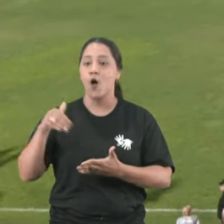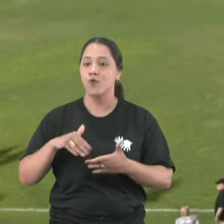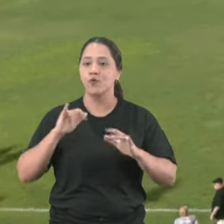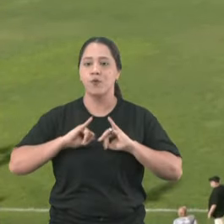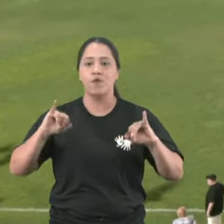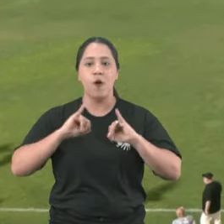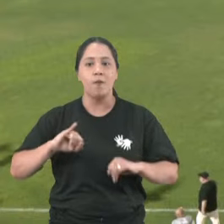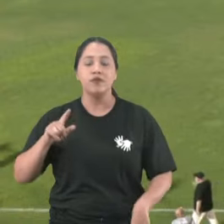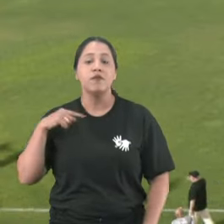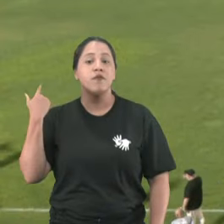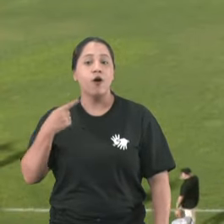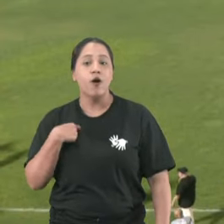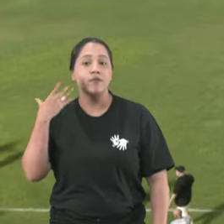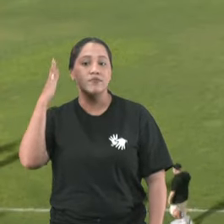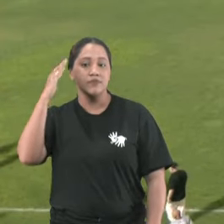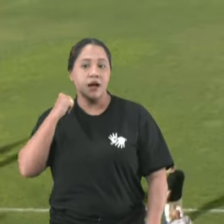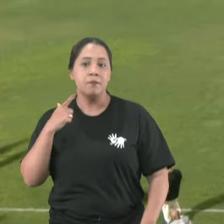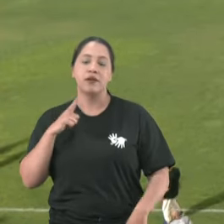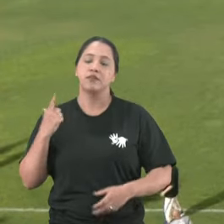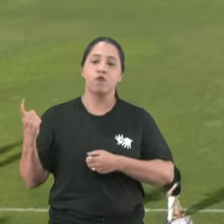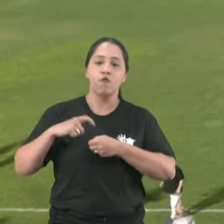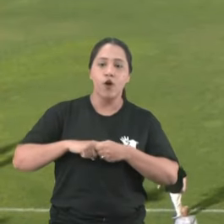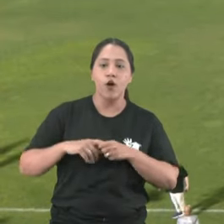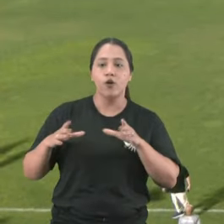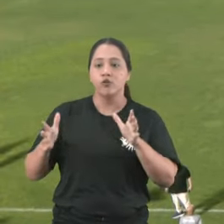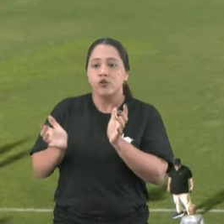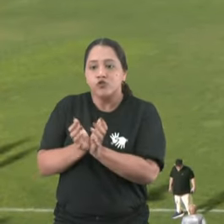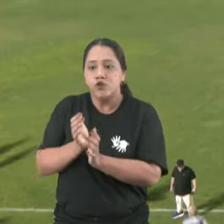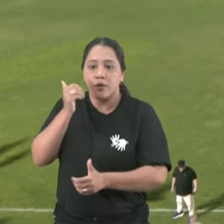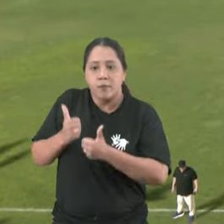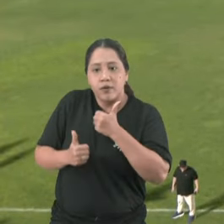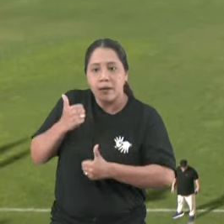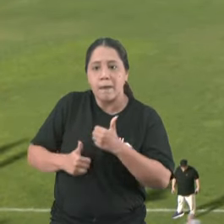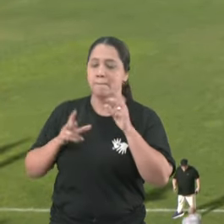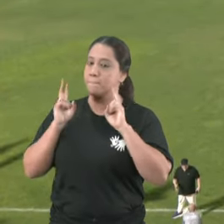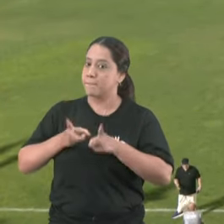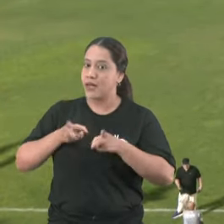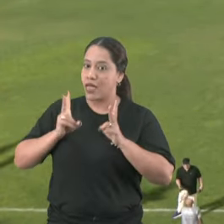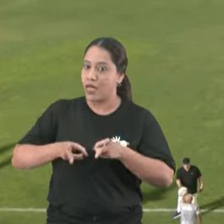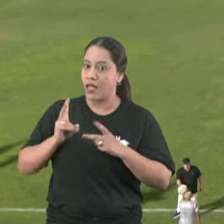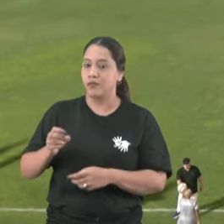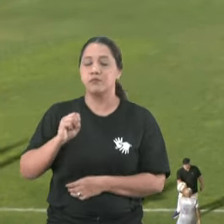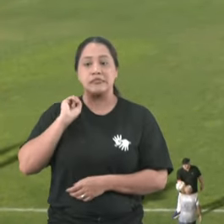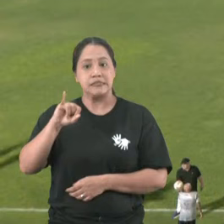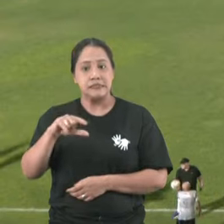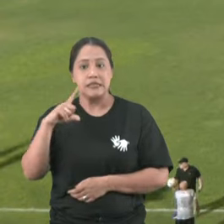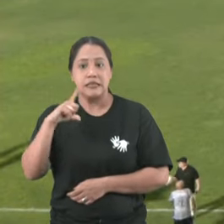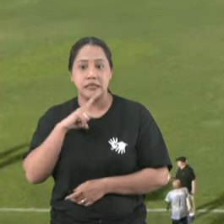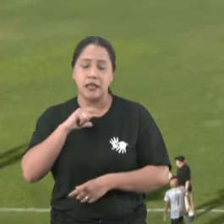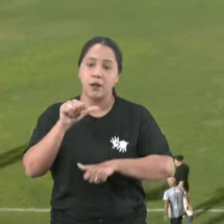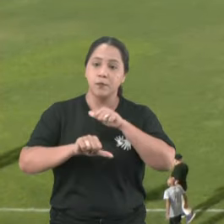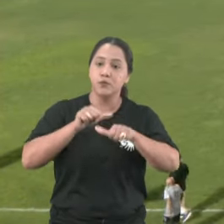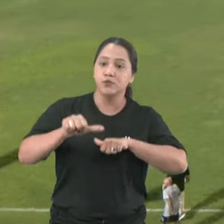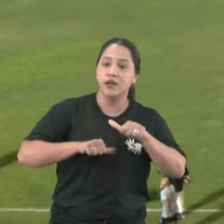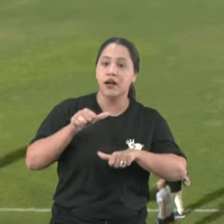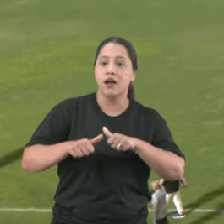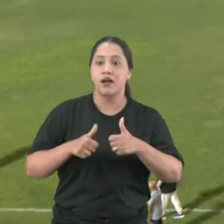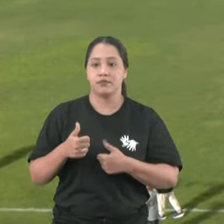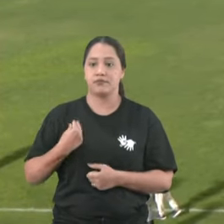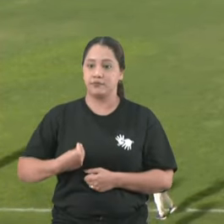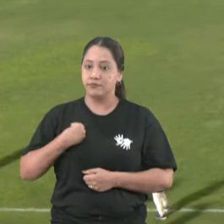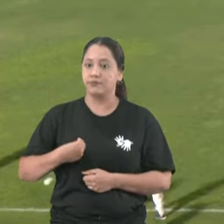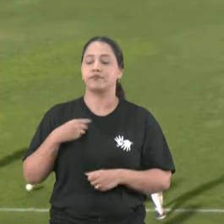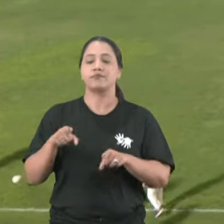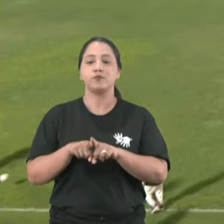Vamos saber se as equipes voltam com as formações diferentes, se teremos, na verdade, alguma mudança. Vamos trazer também